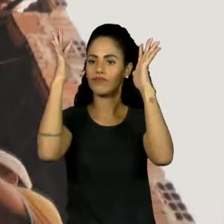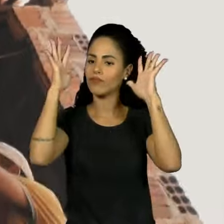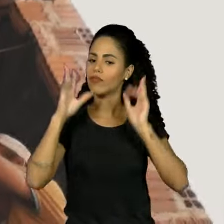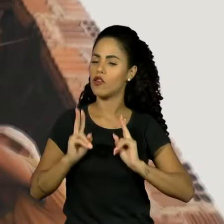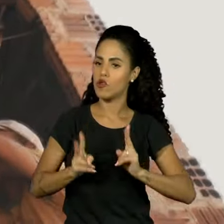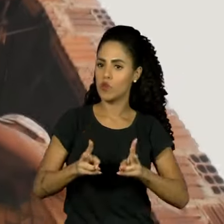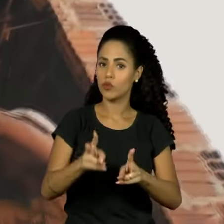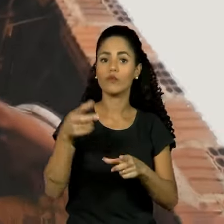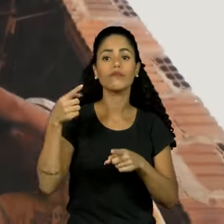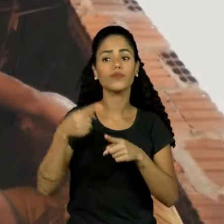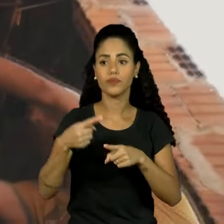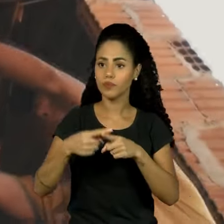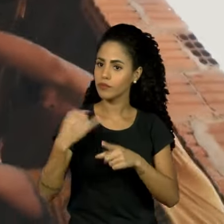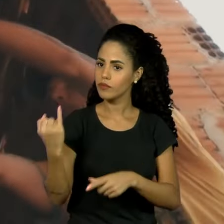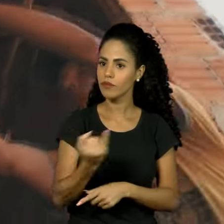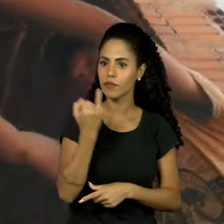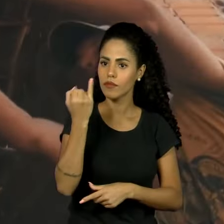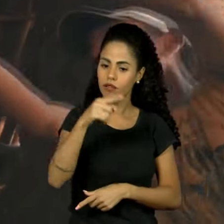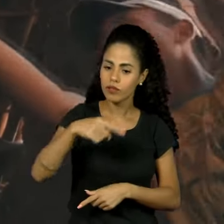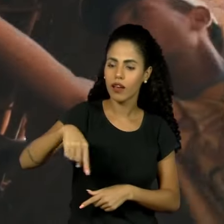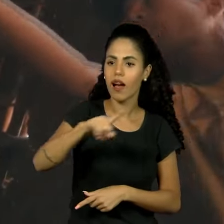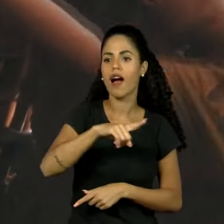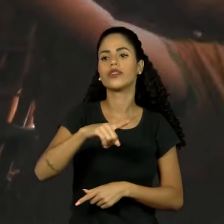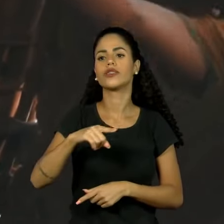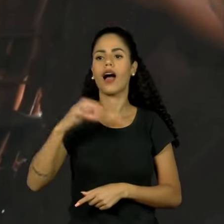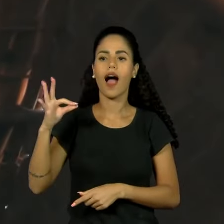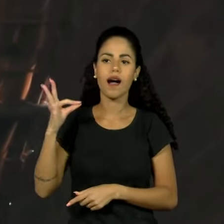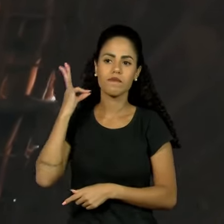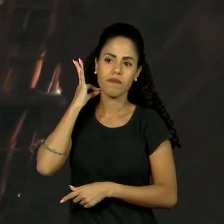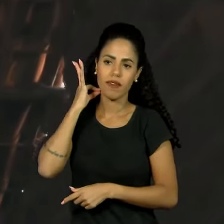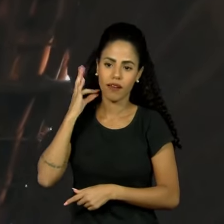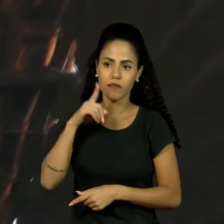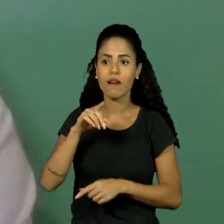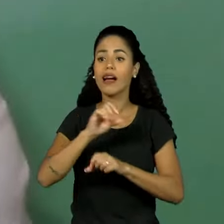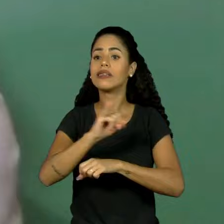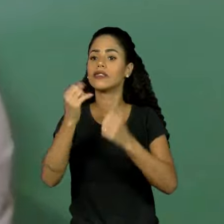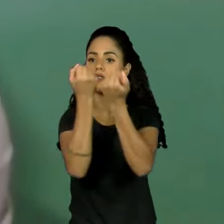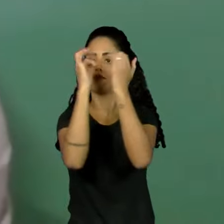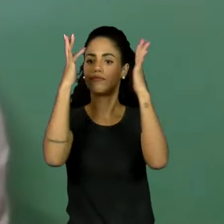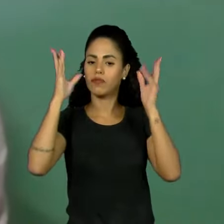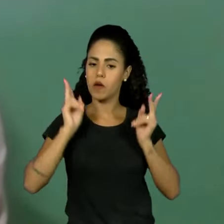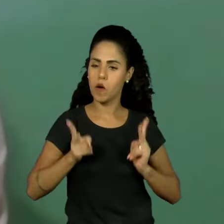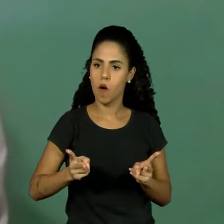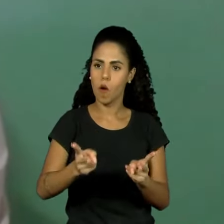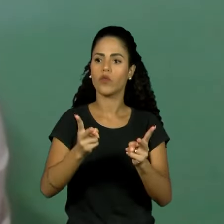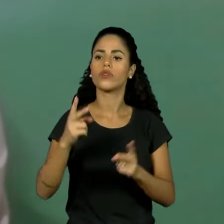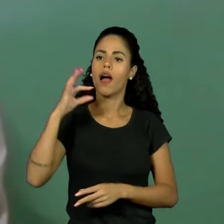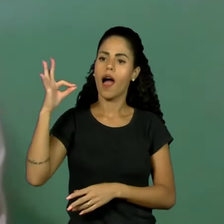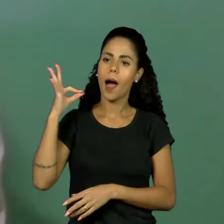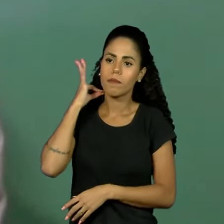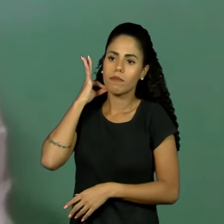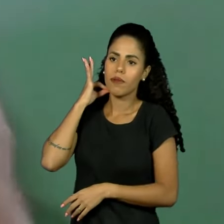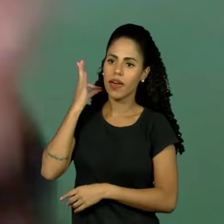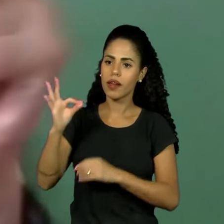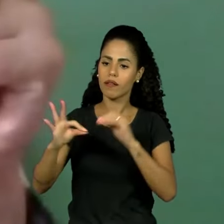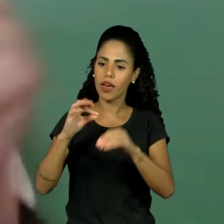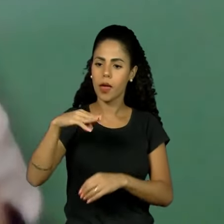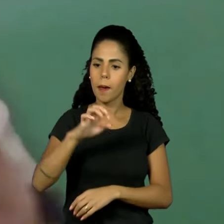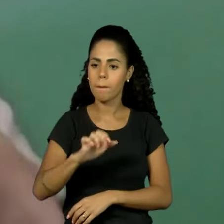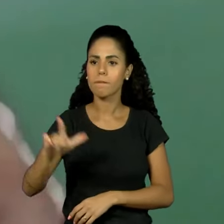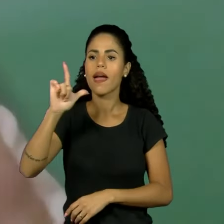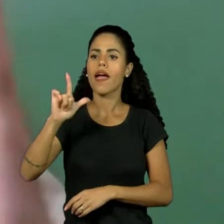né? Porque é o pasto apícola daquelas abelhas. Então, se ele mantém a floresta em pé, ele consegue fazer com que a abelha produza mais mel, e esse